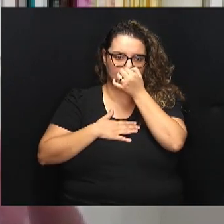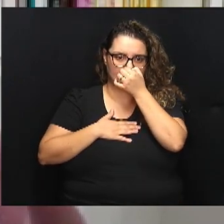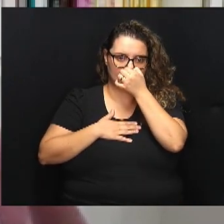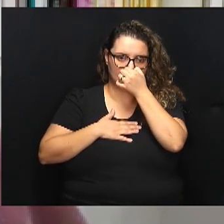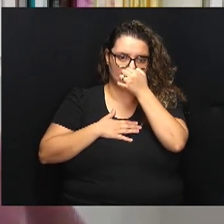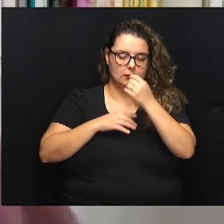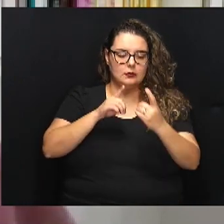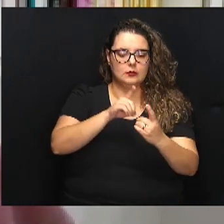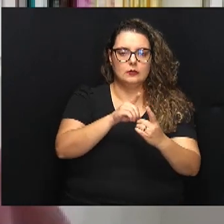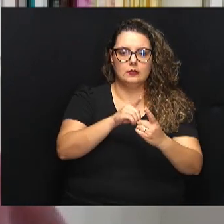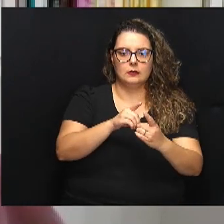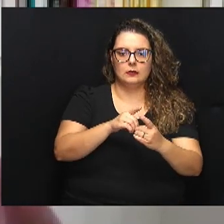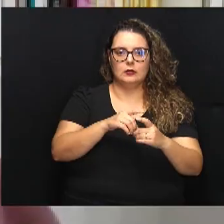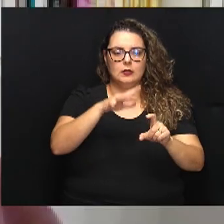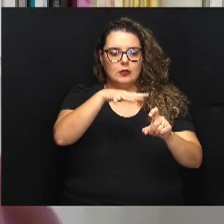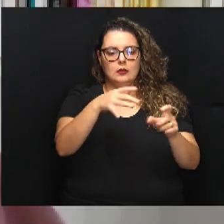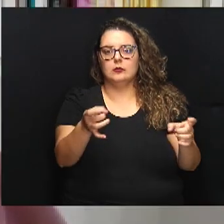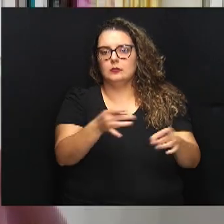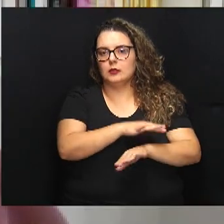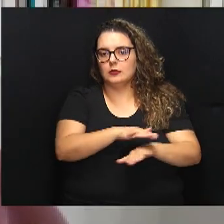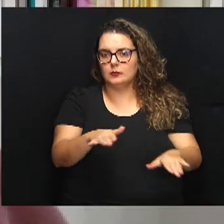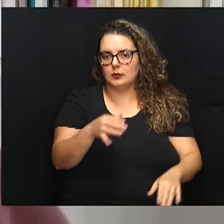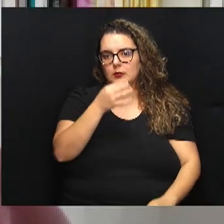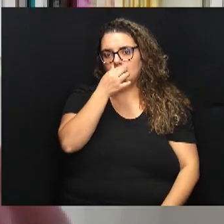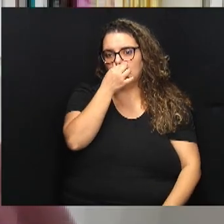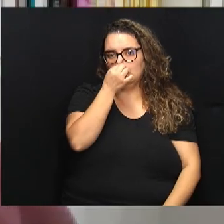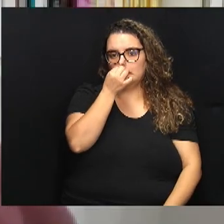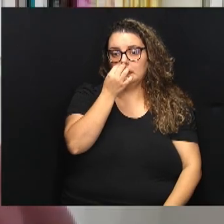a desmistificar mitos.